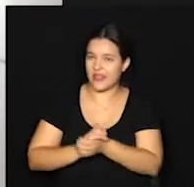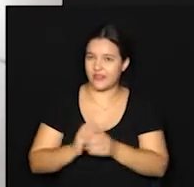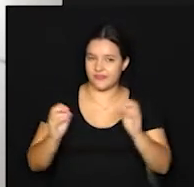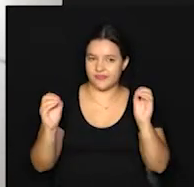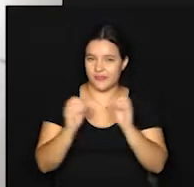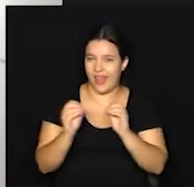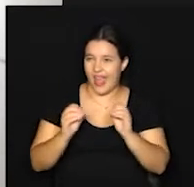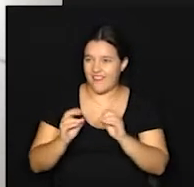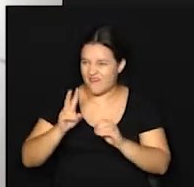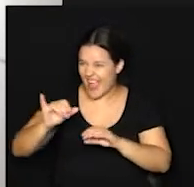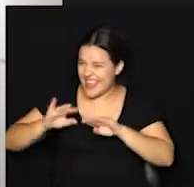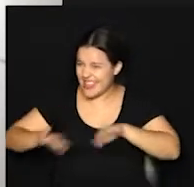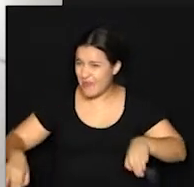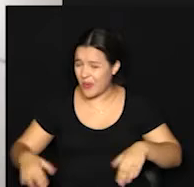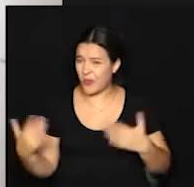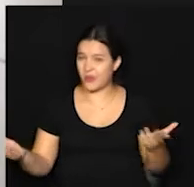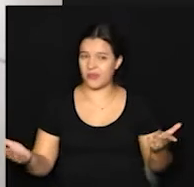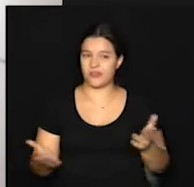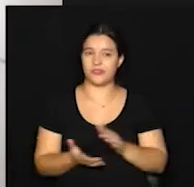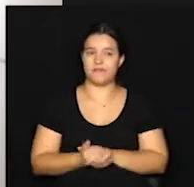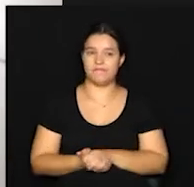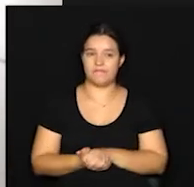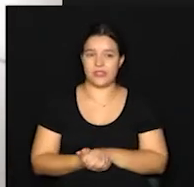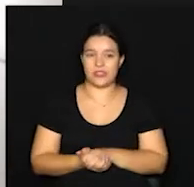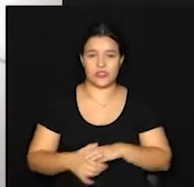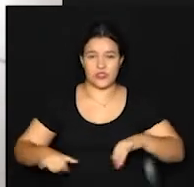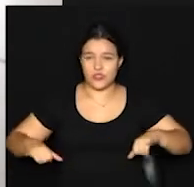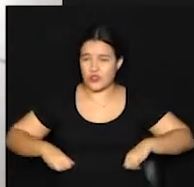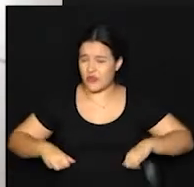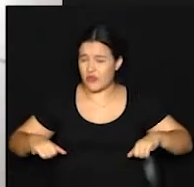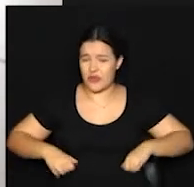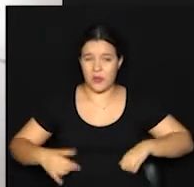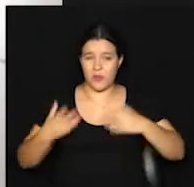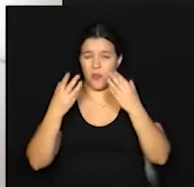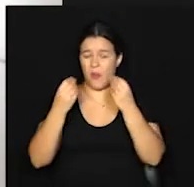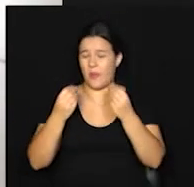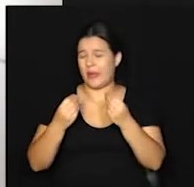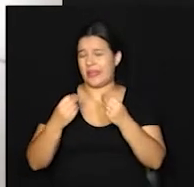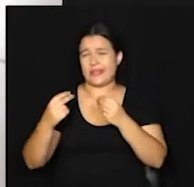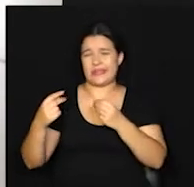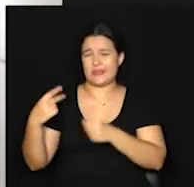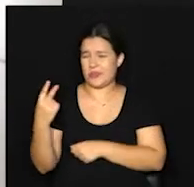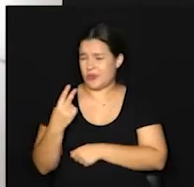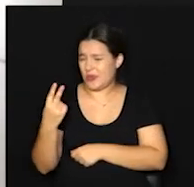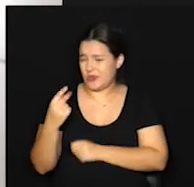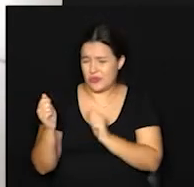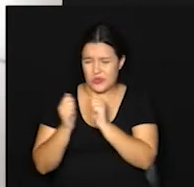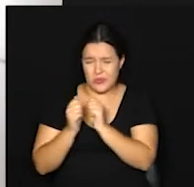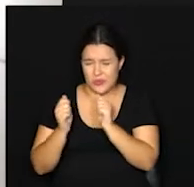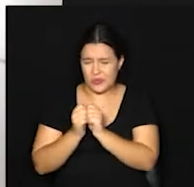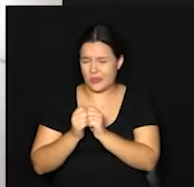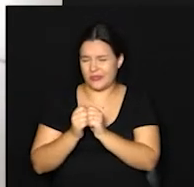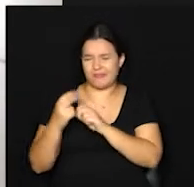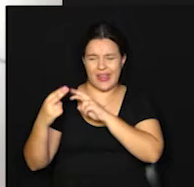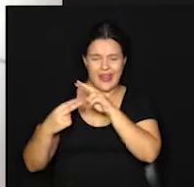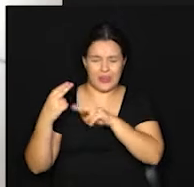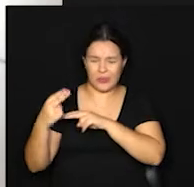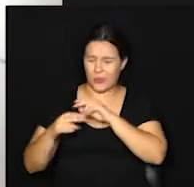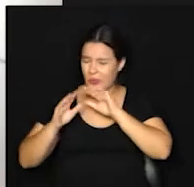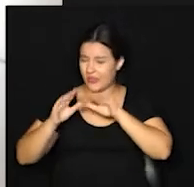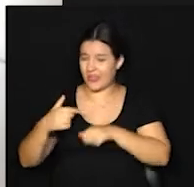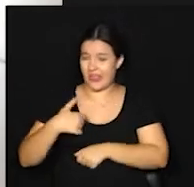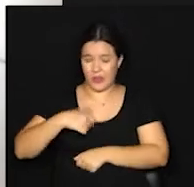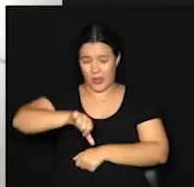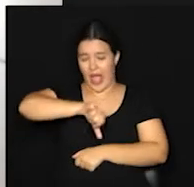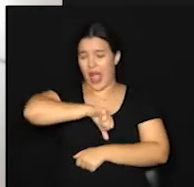né? Estava saindo de uma relação totalmente tóxica, com a minha cabeça totalmente... minha autoestima estava